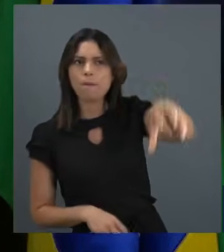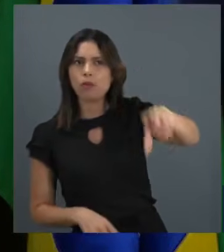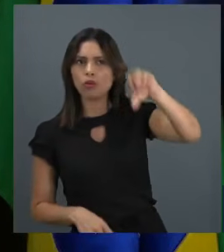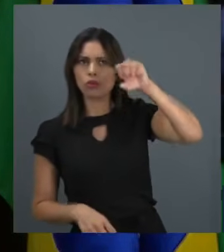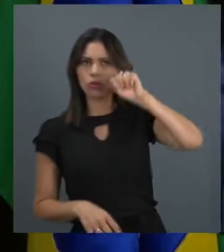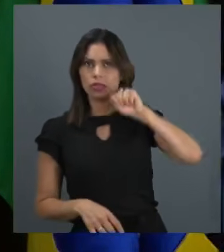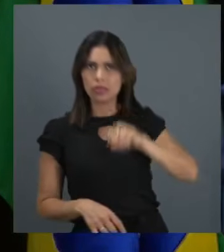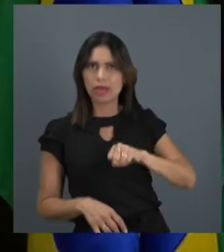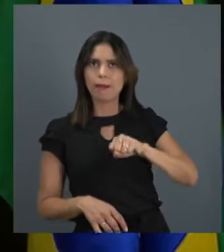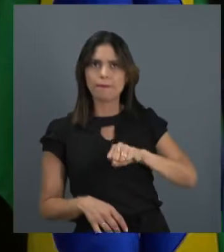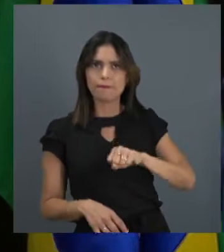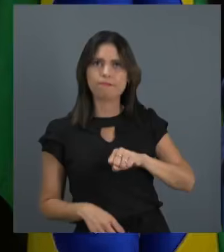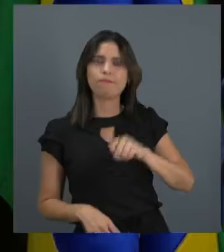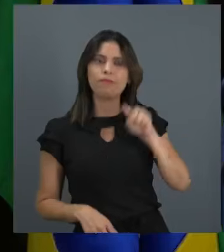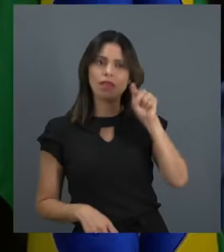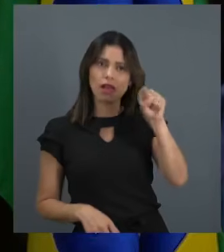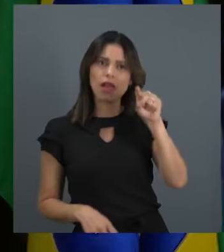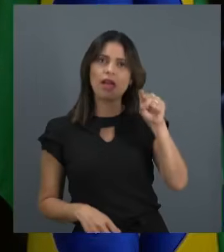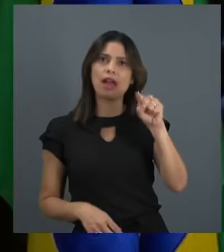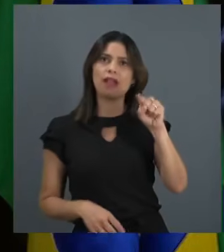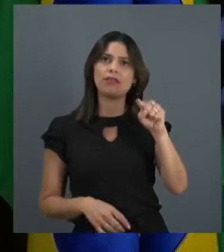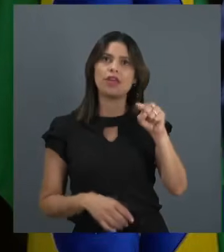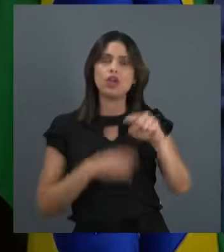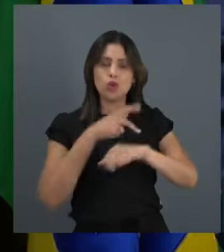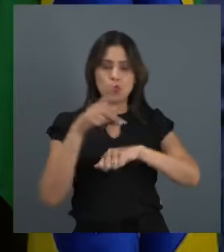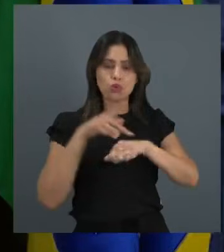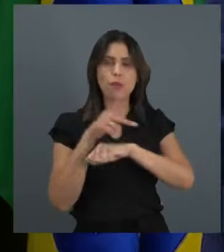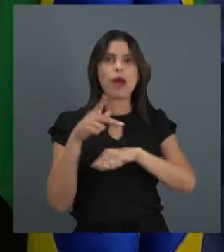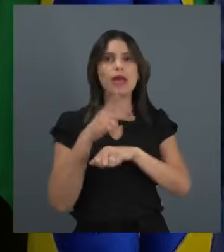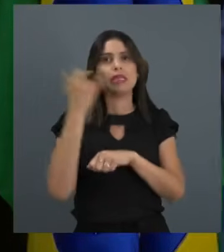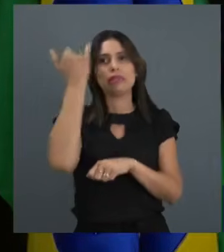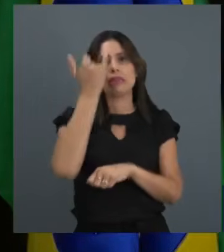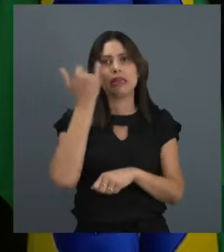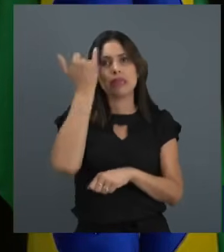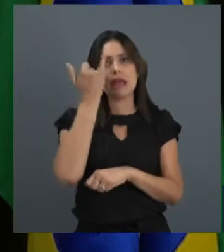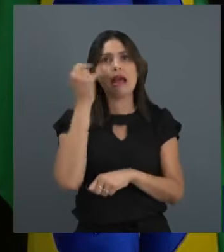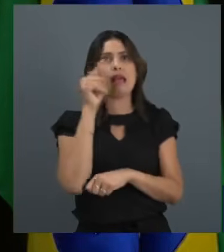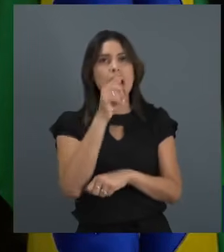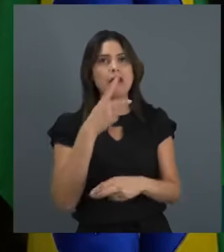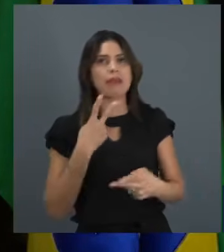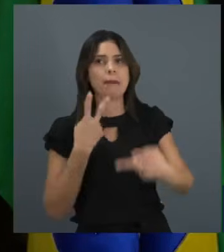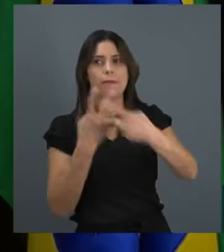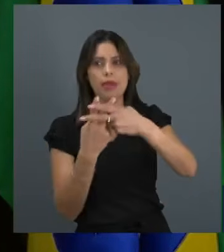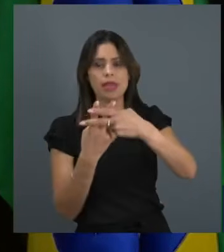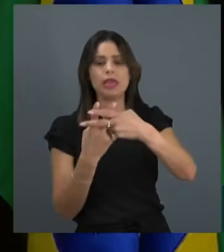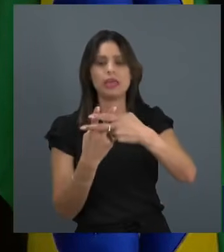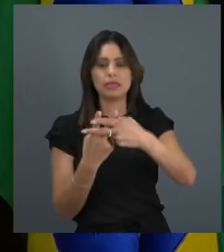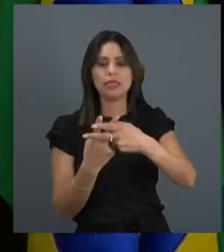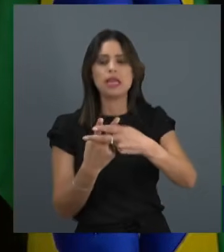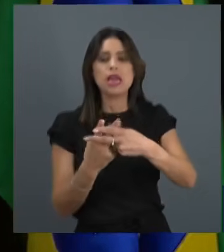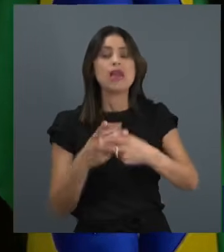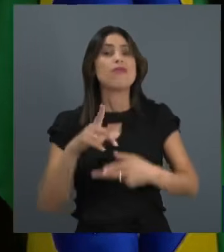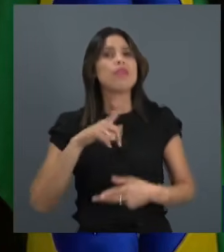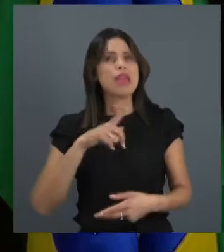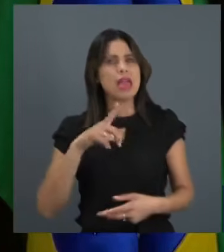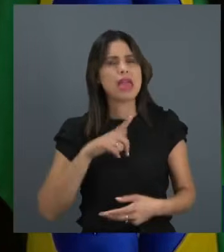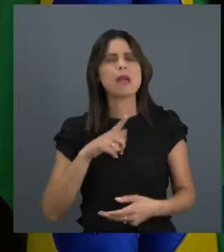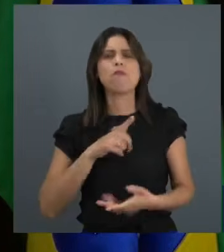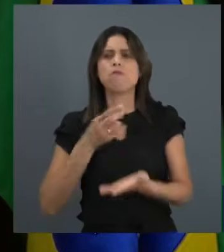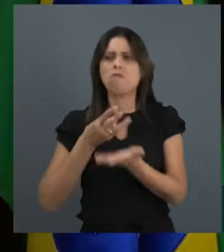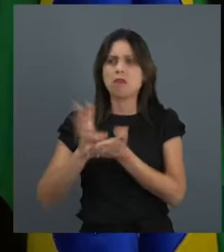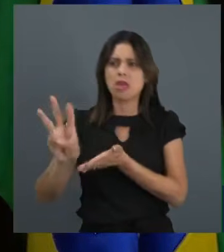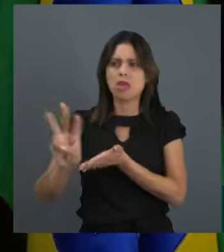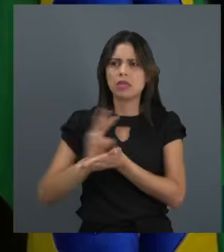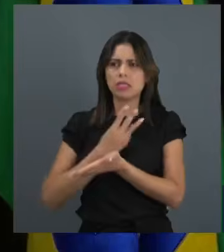está autoexilada na Itália, presa. São várias mensagens trocadas por Ayrton Vieira,